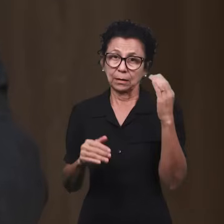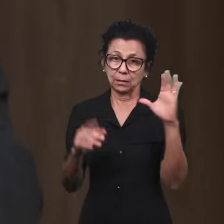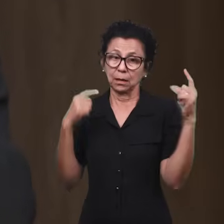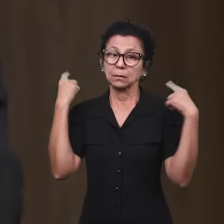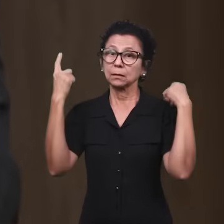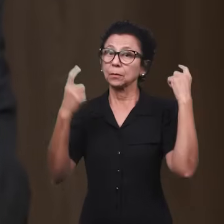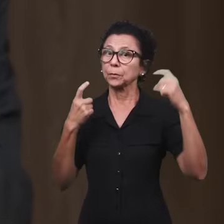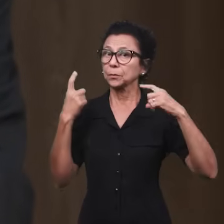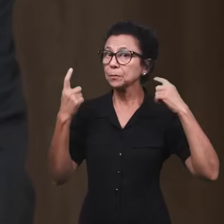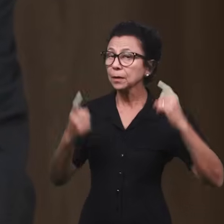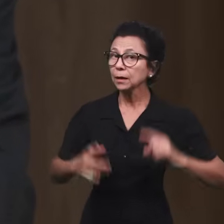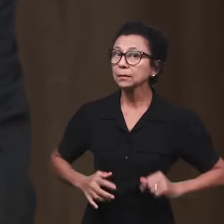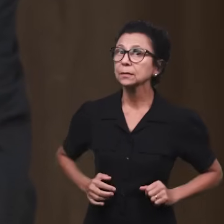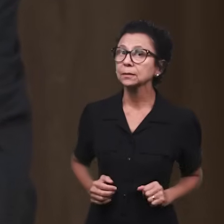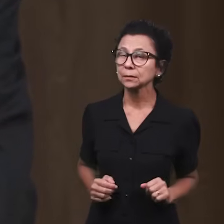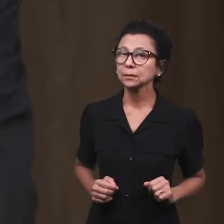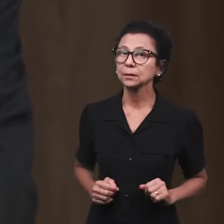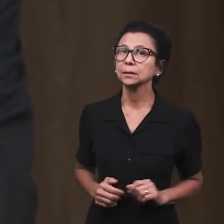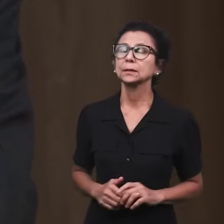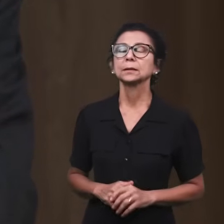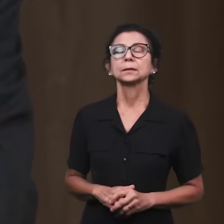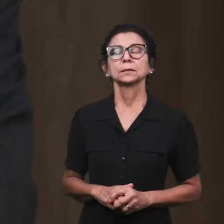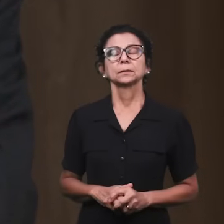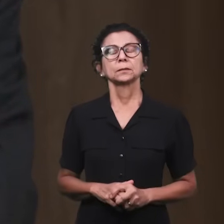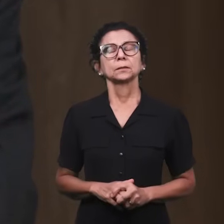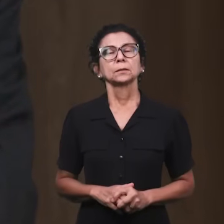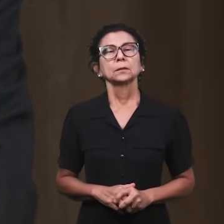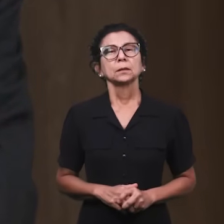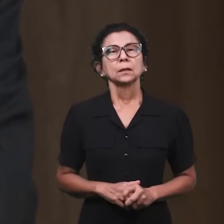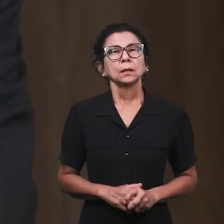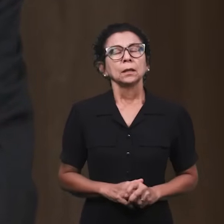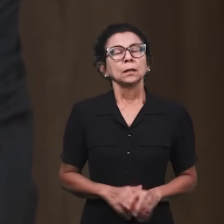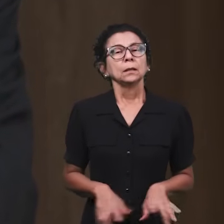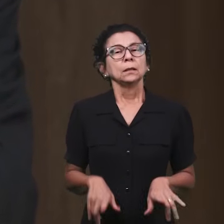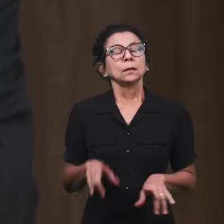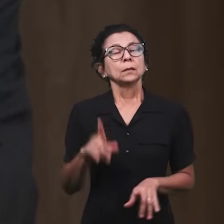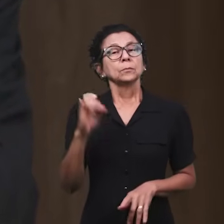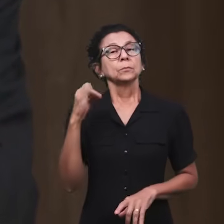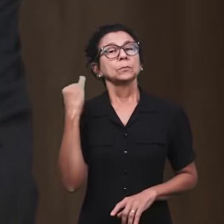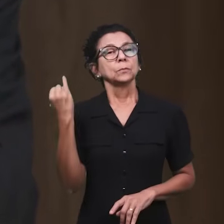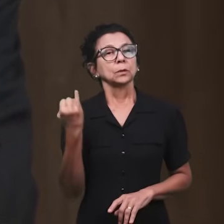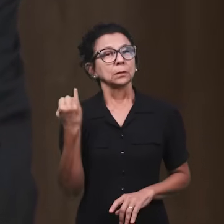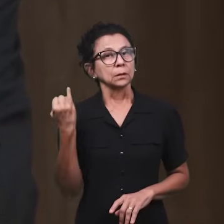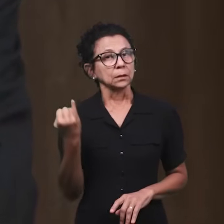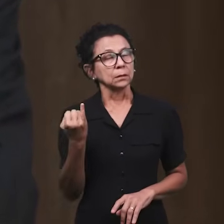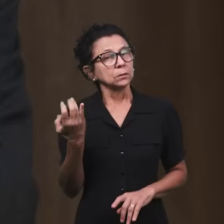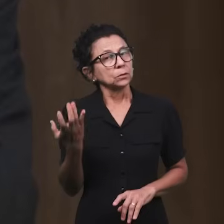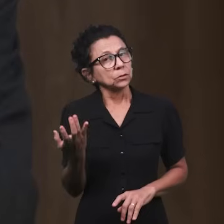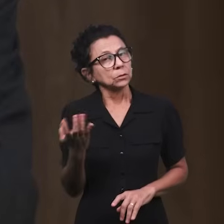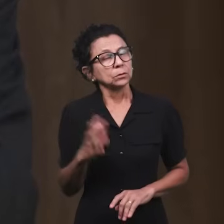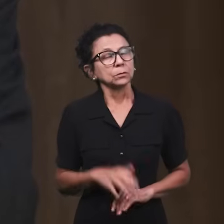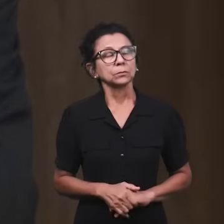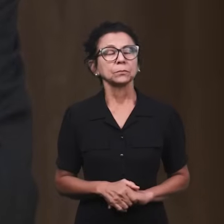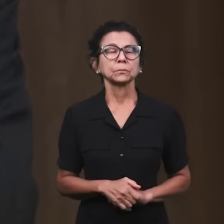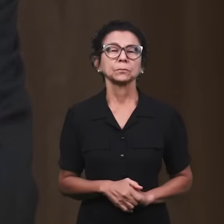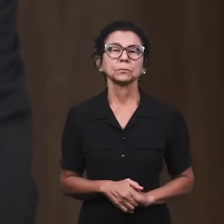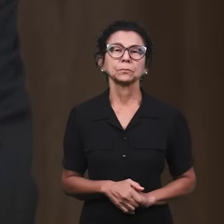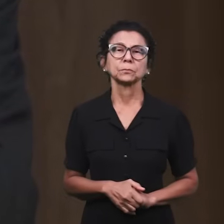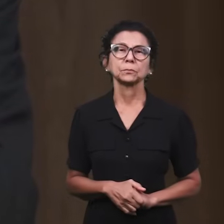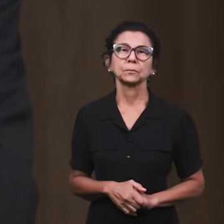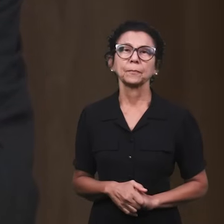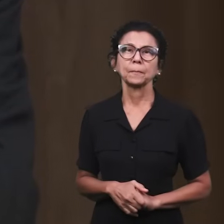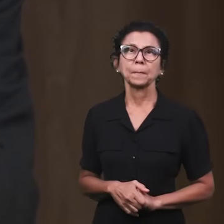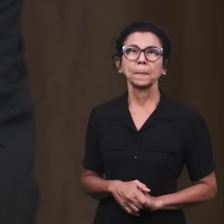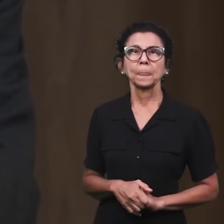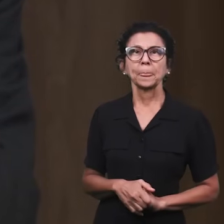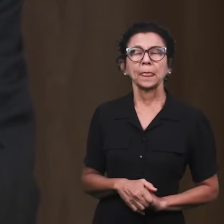isso. E mais, Douglas, veja que ponto interessante, importante, né? Não sei se é interessante. Hum. Porque